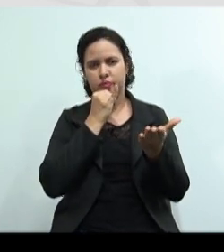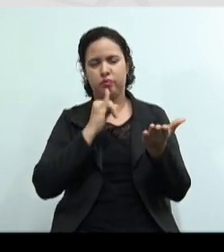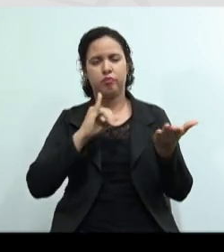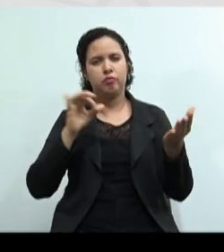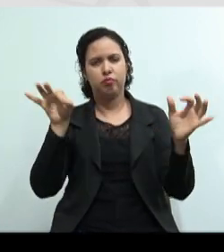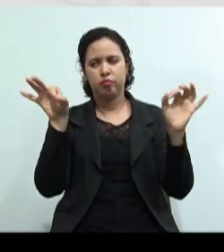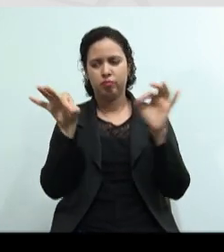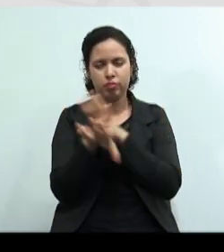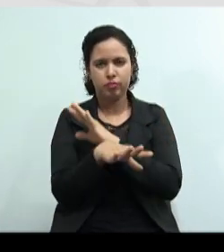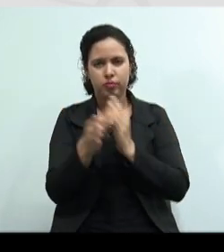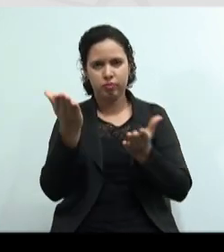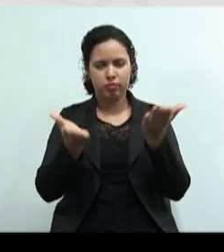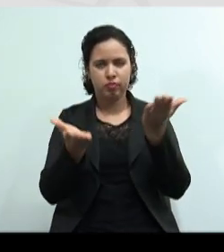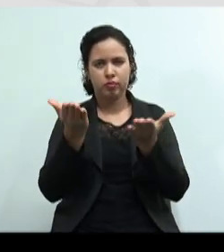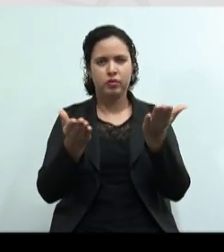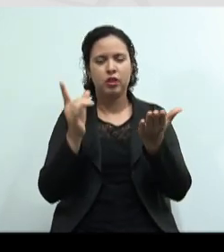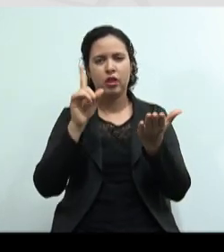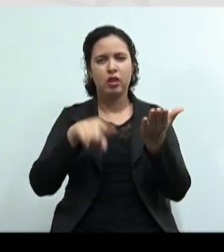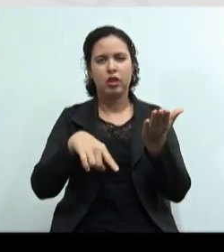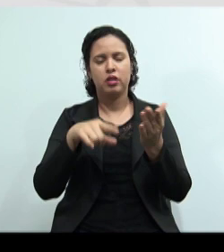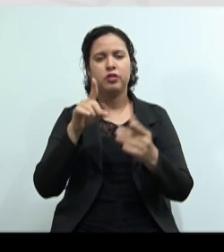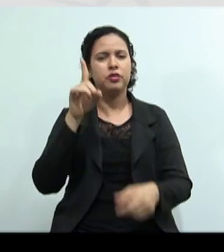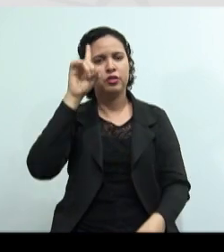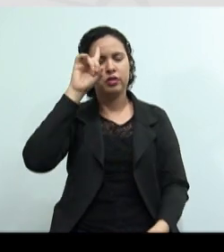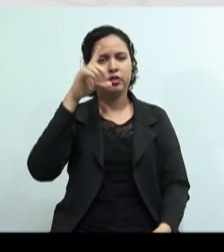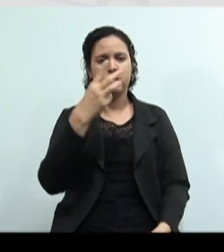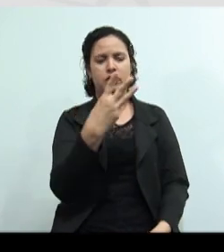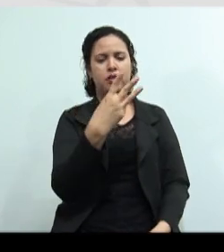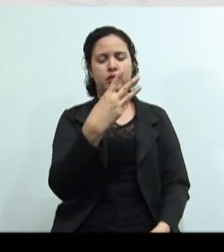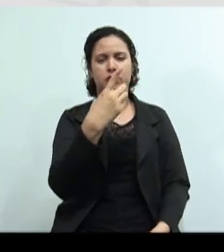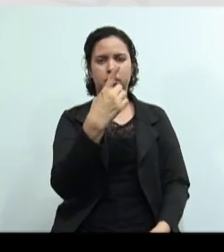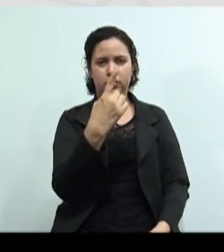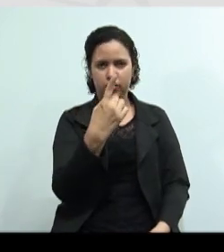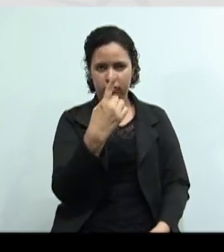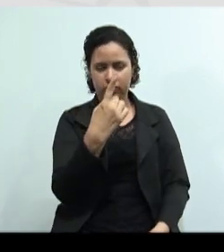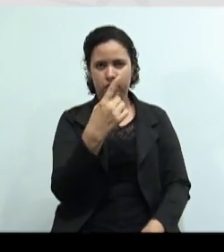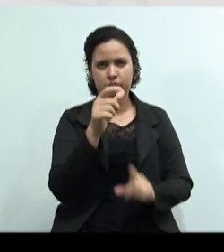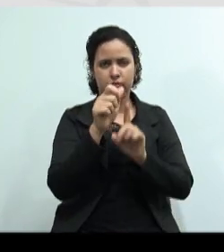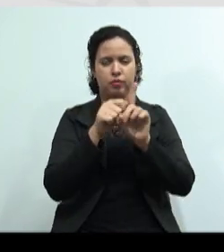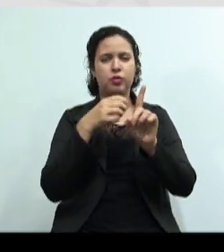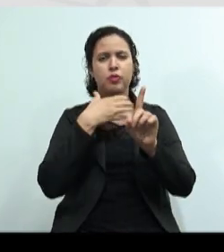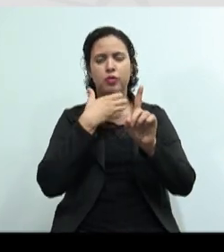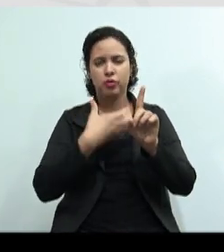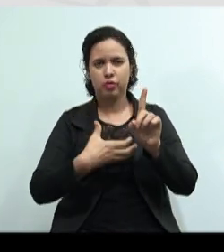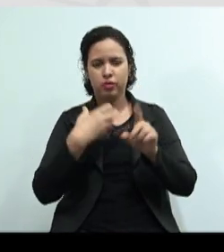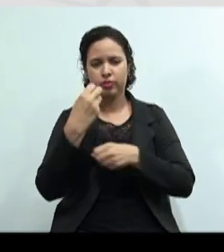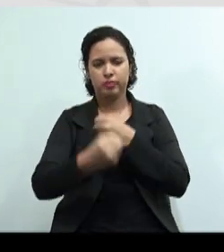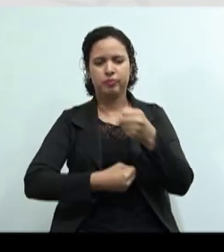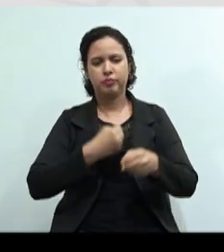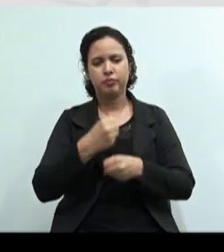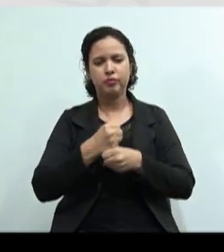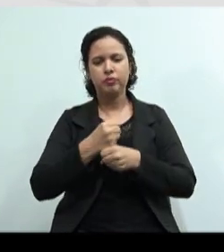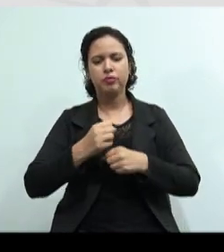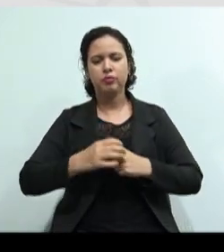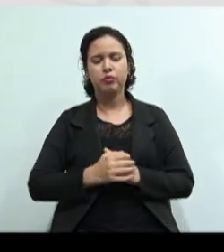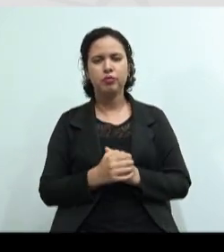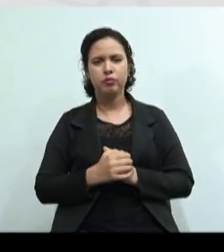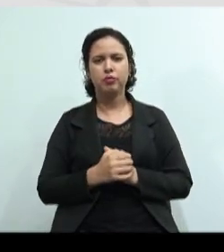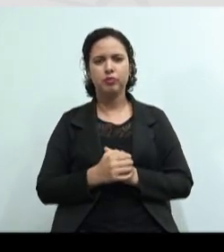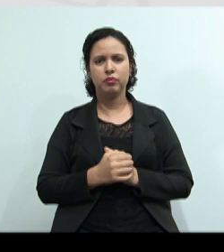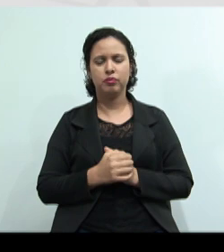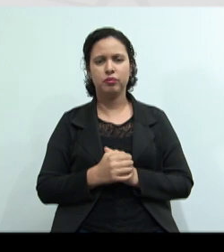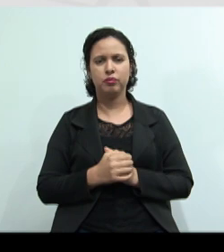31/12 de cada ano, através do quê? Contagem física. O preço utilizado para sua